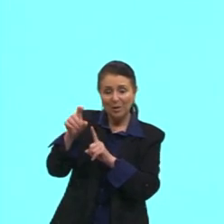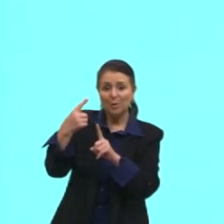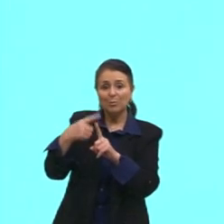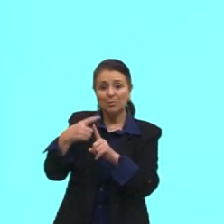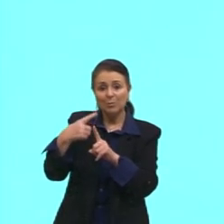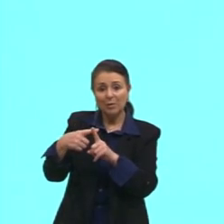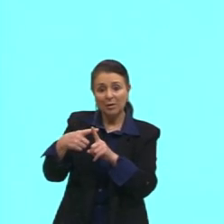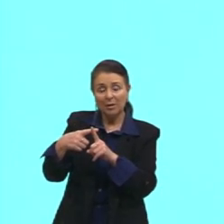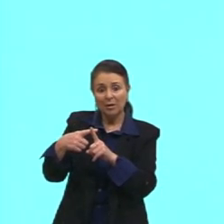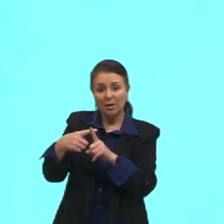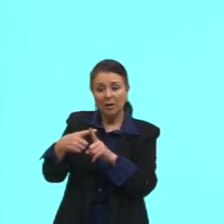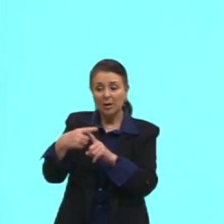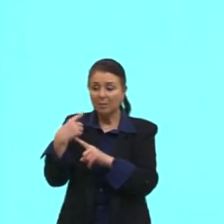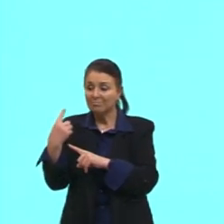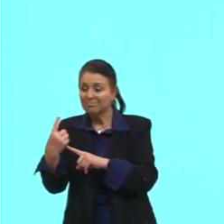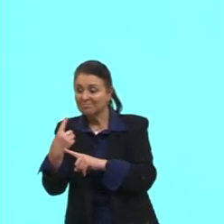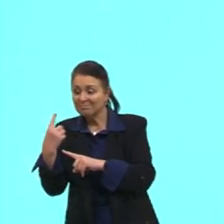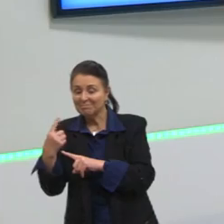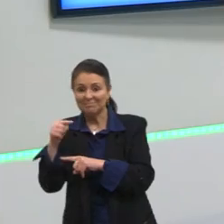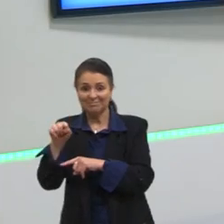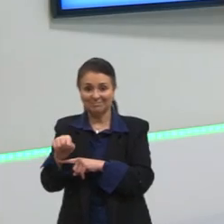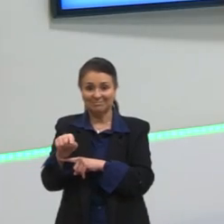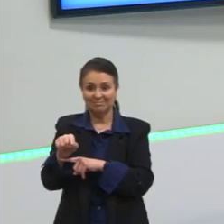bem mais isoladinho, né?